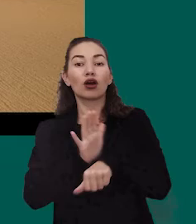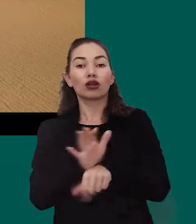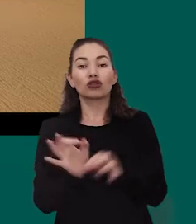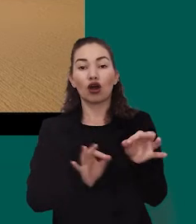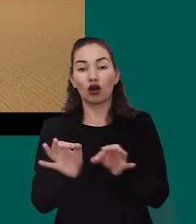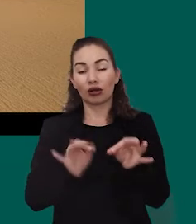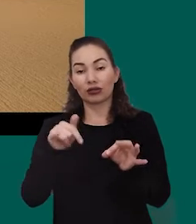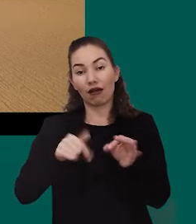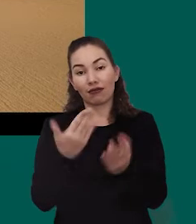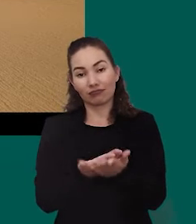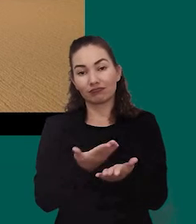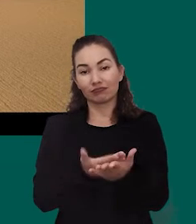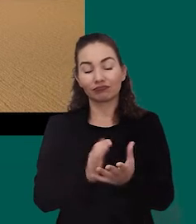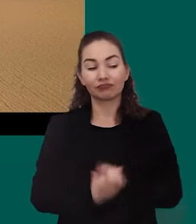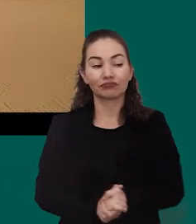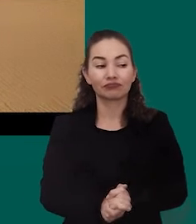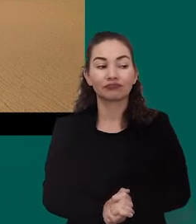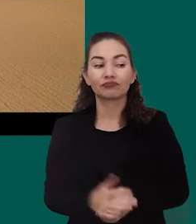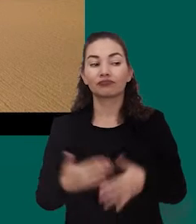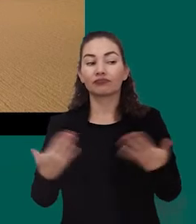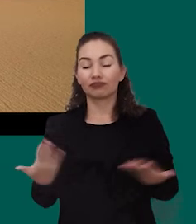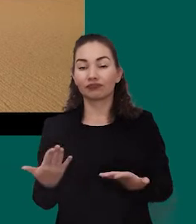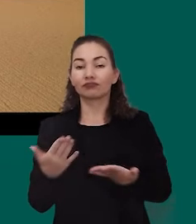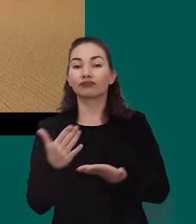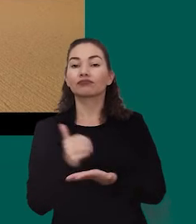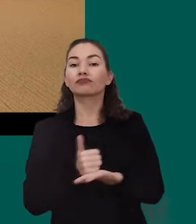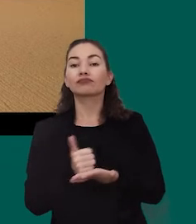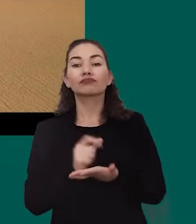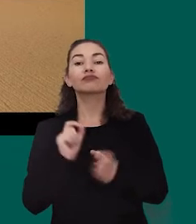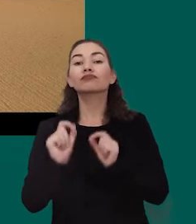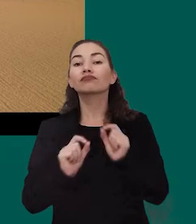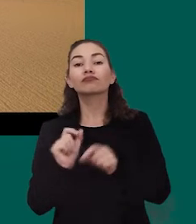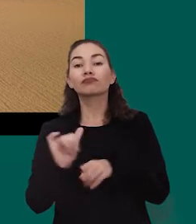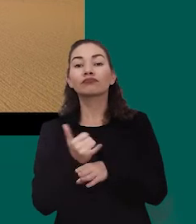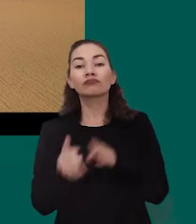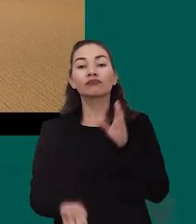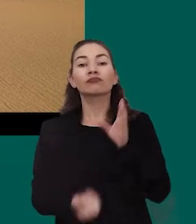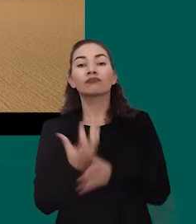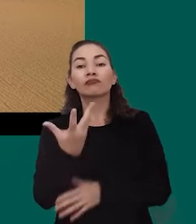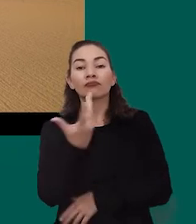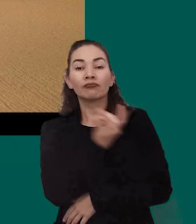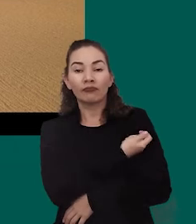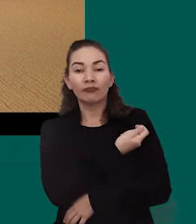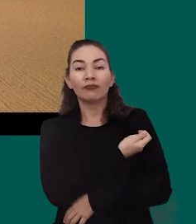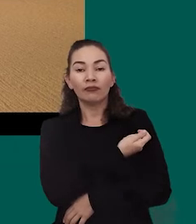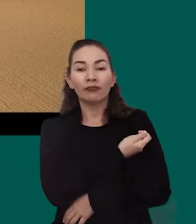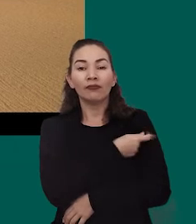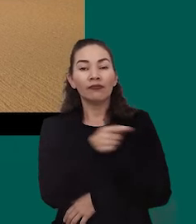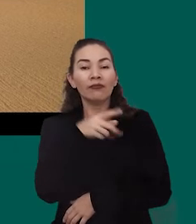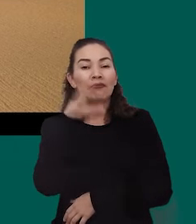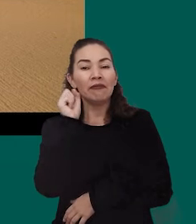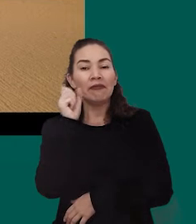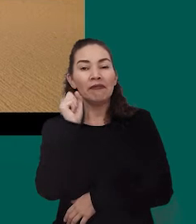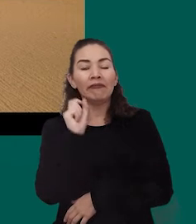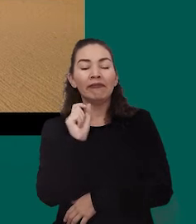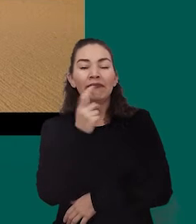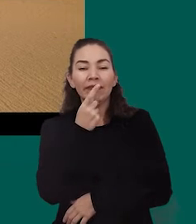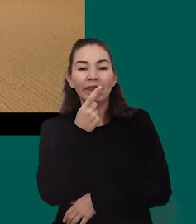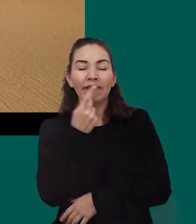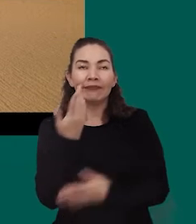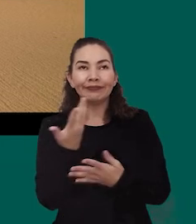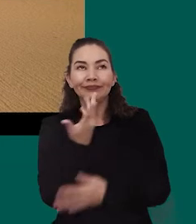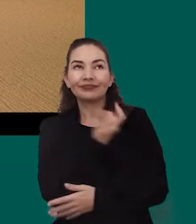aula, tá? Agora eu vou falar basicamente das estratégias possíveis para se criar uma vacina. Quer dizer, vocês devem estar ouvindo falar uma vacina de